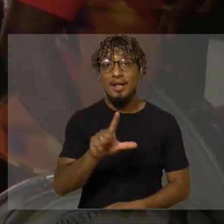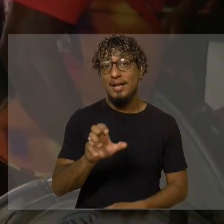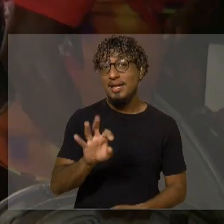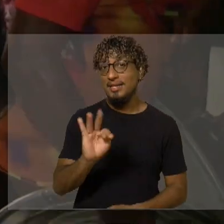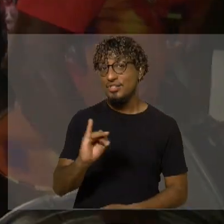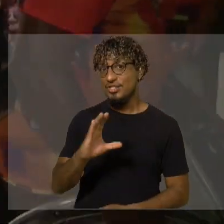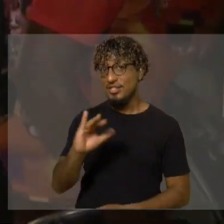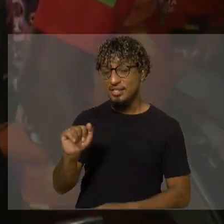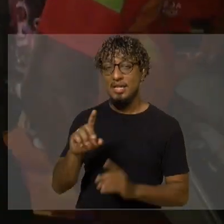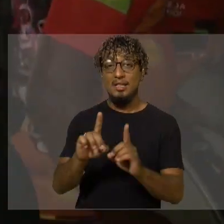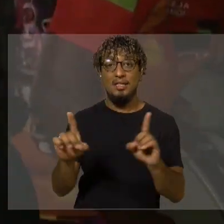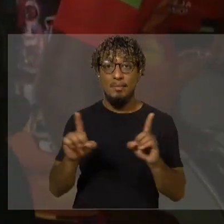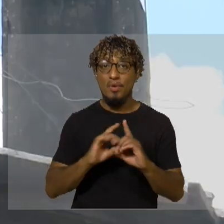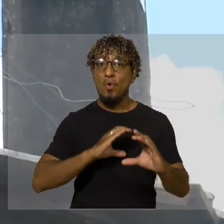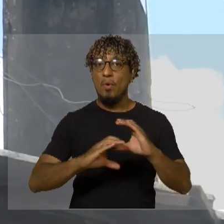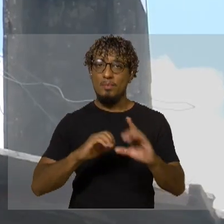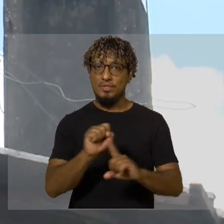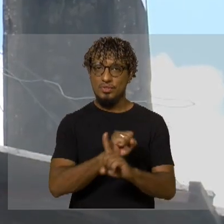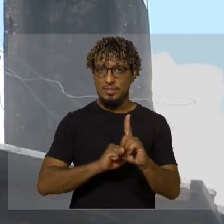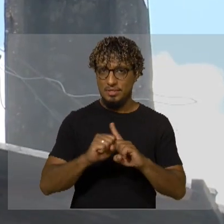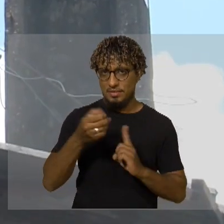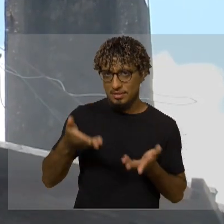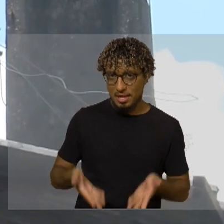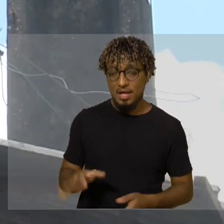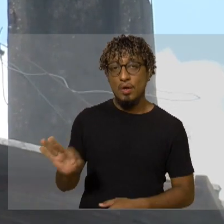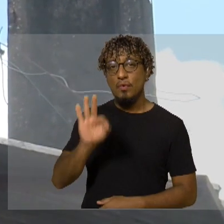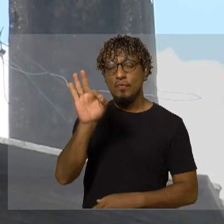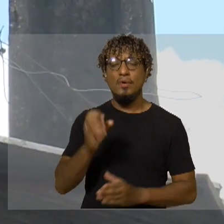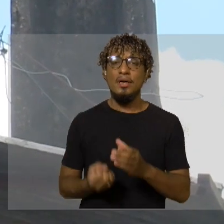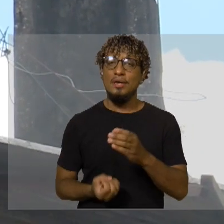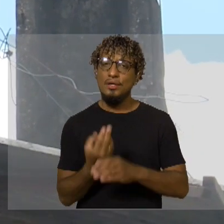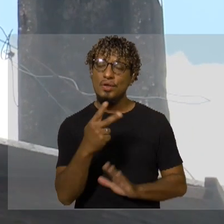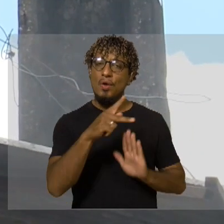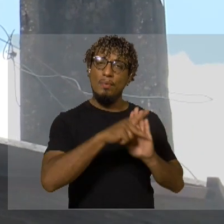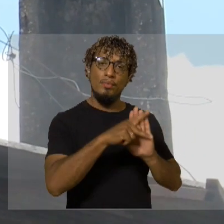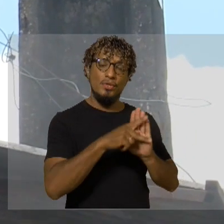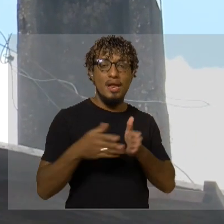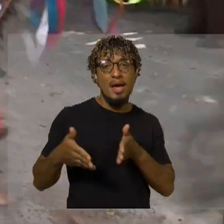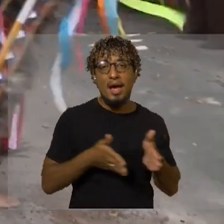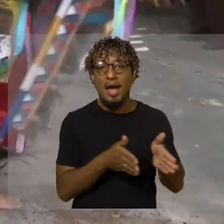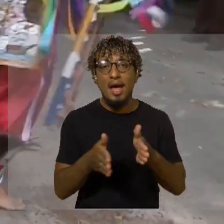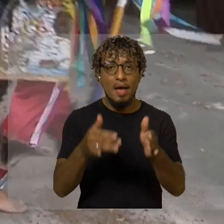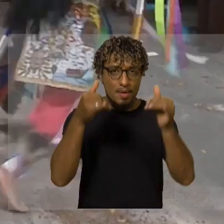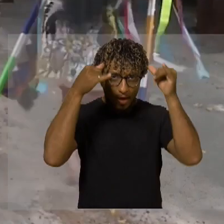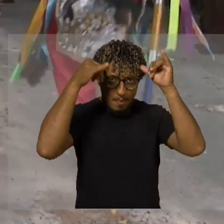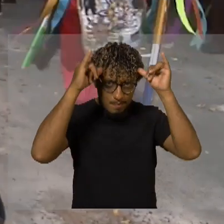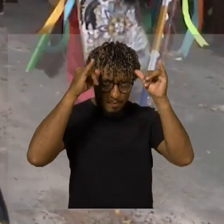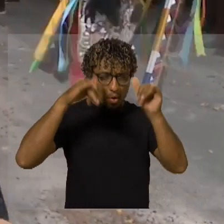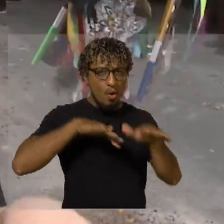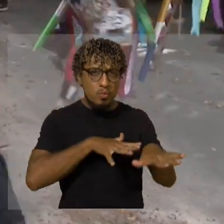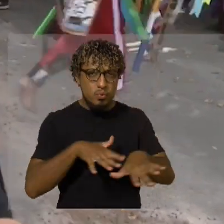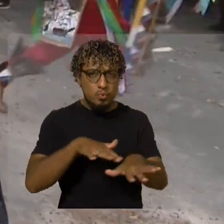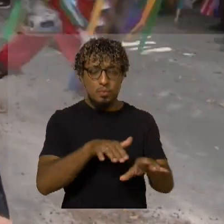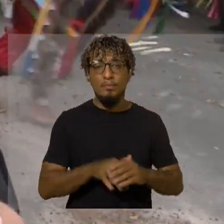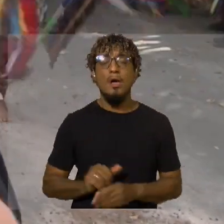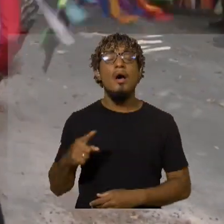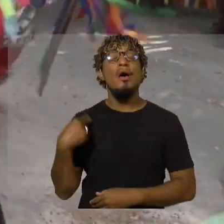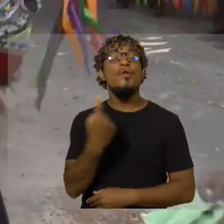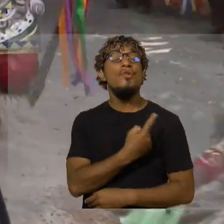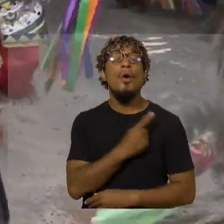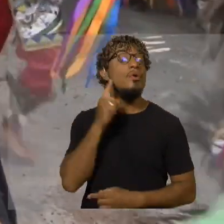de Comunicação Social da UFMA, criou o projeto Caminhos da Boiada. Nós tivemos essa intenção de mapear os